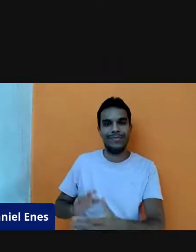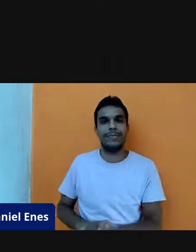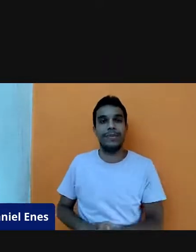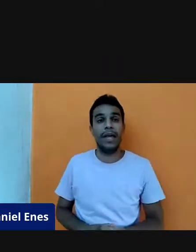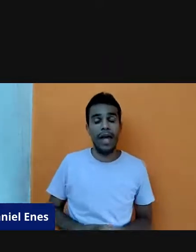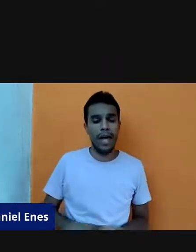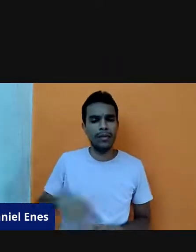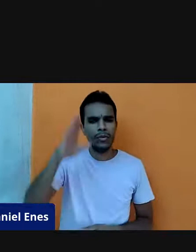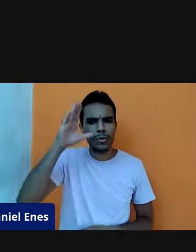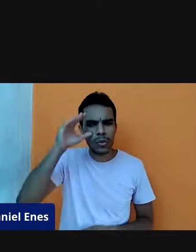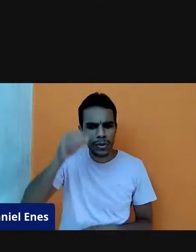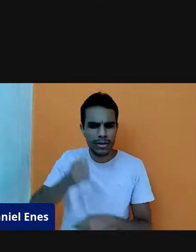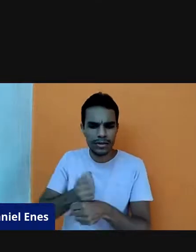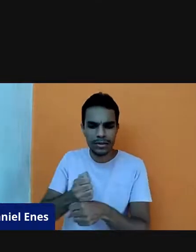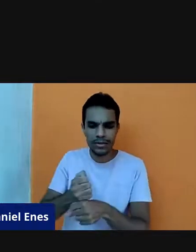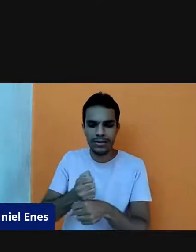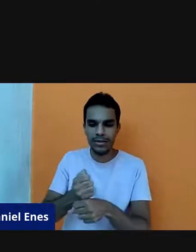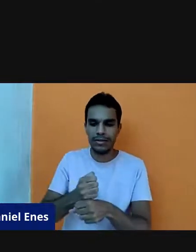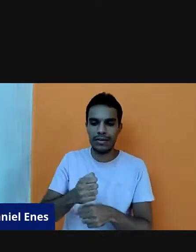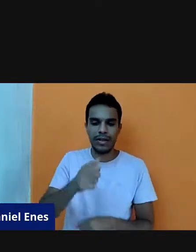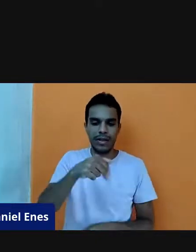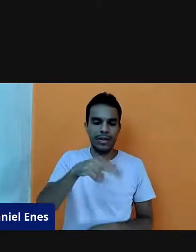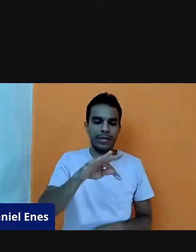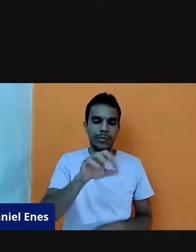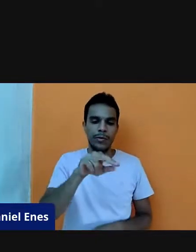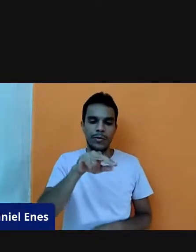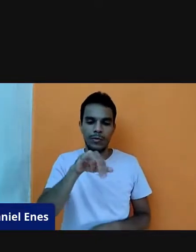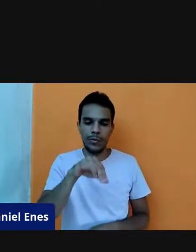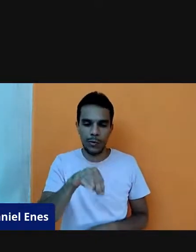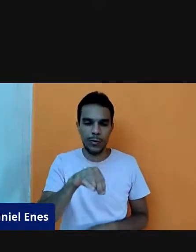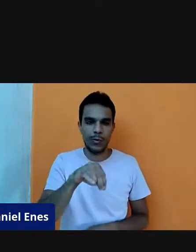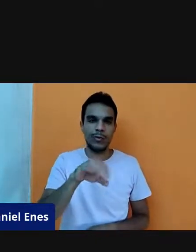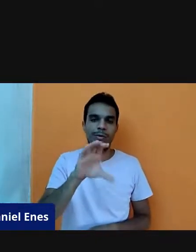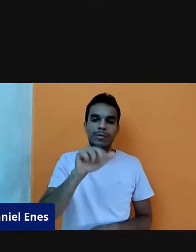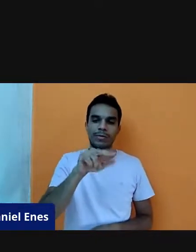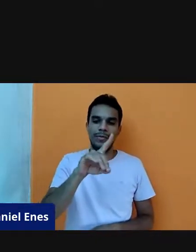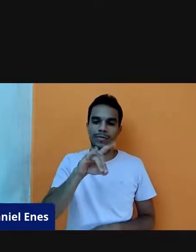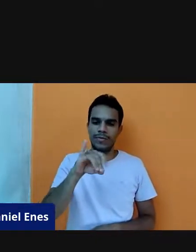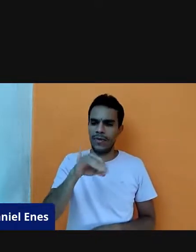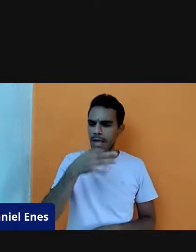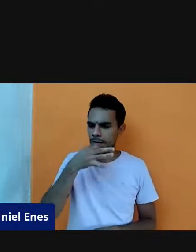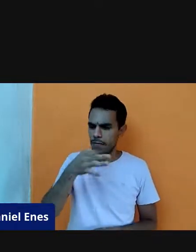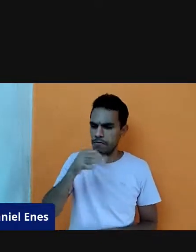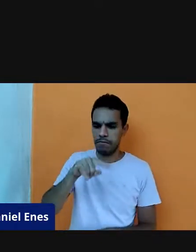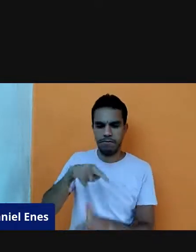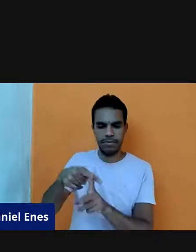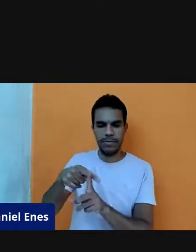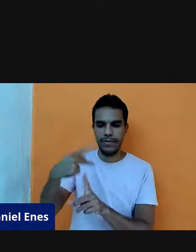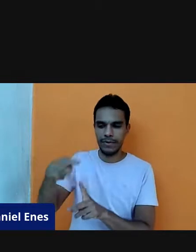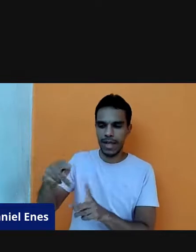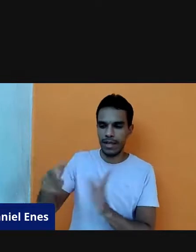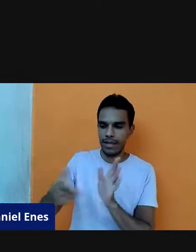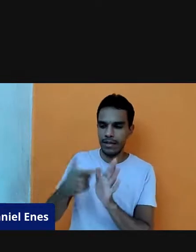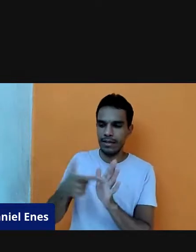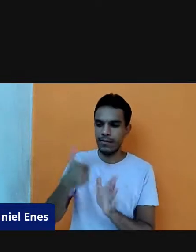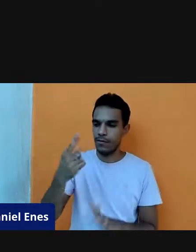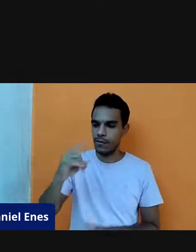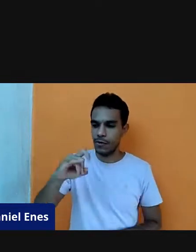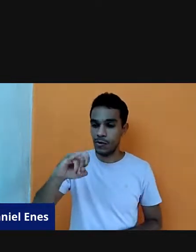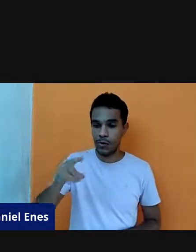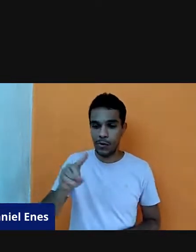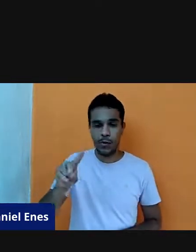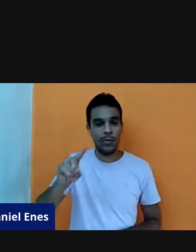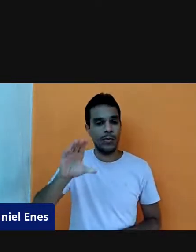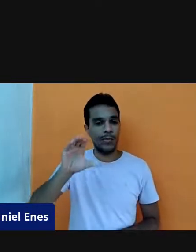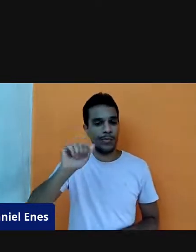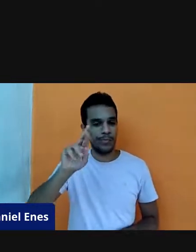ano em que Antônio Cândido faz essa crítica positiva ao livro de João Cabral, ele faz também